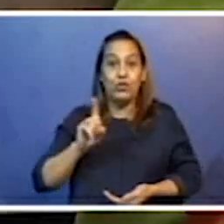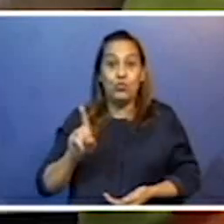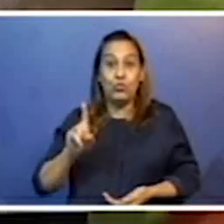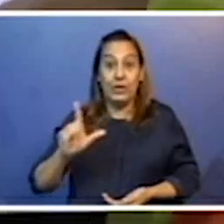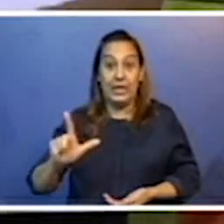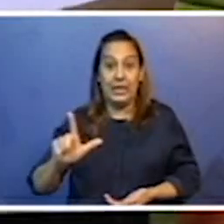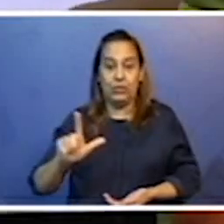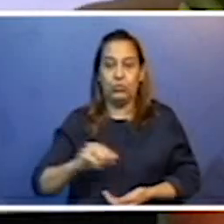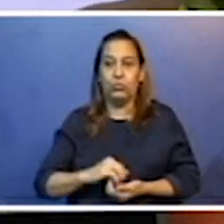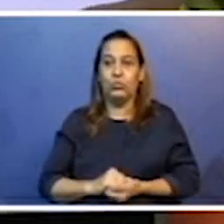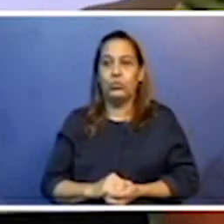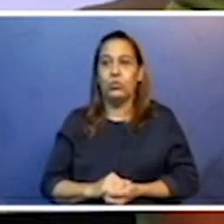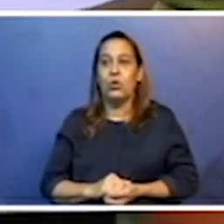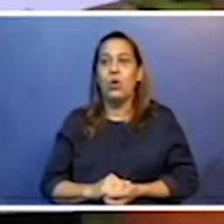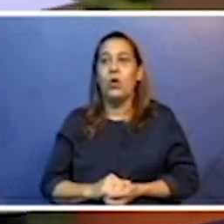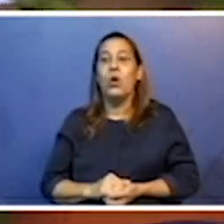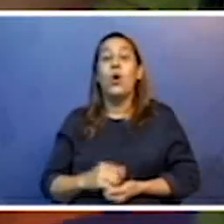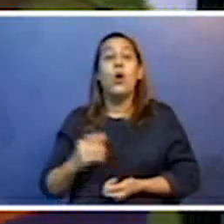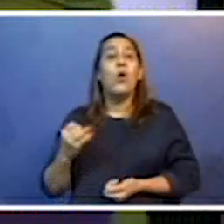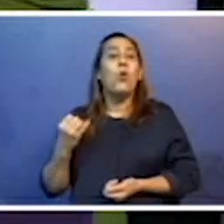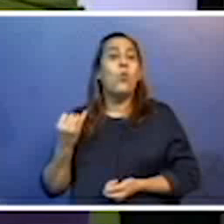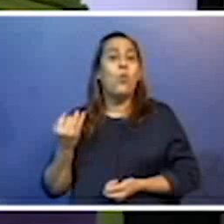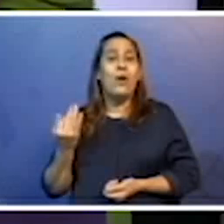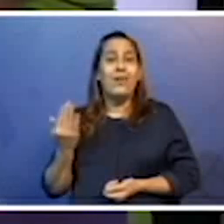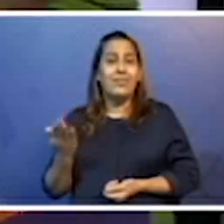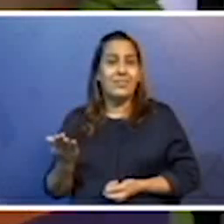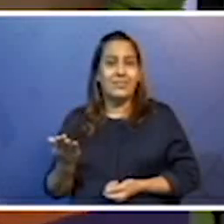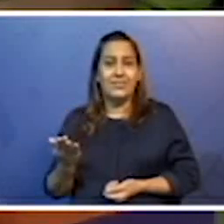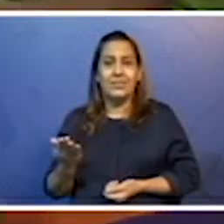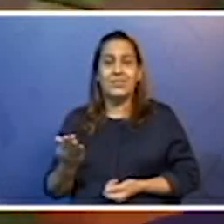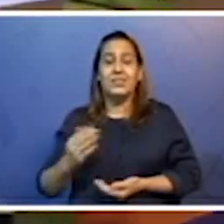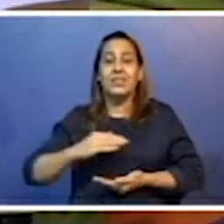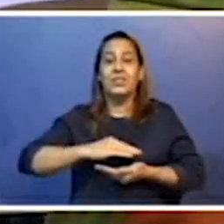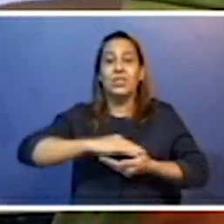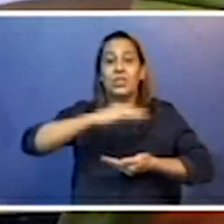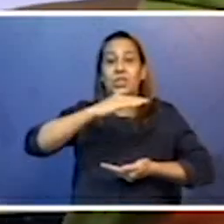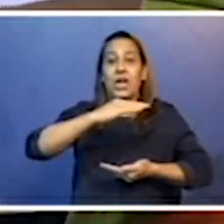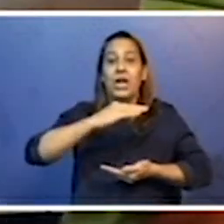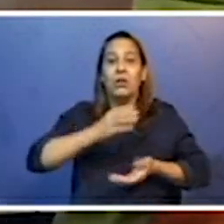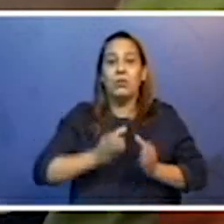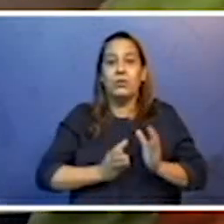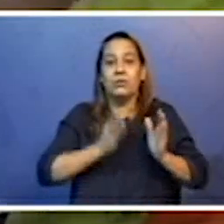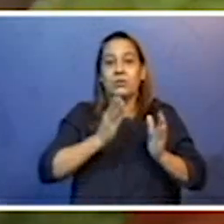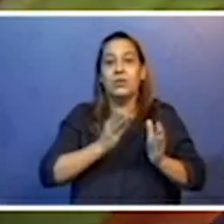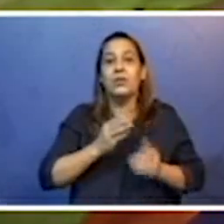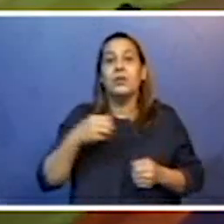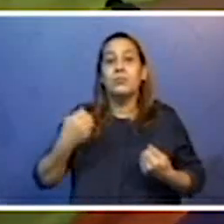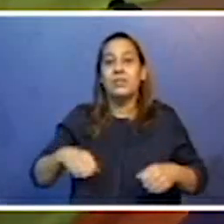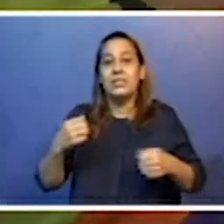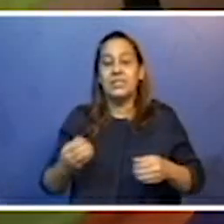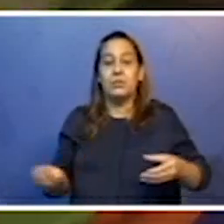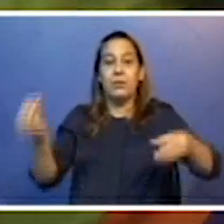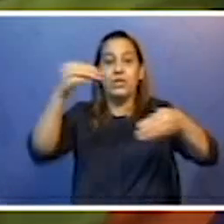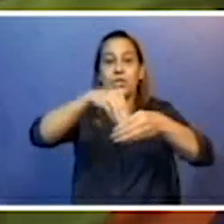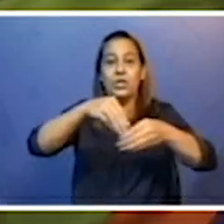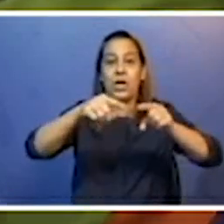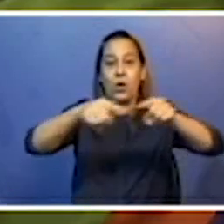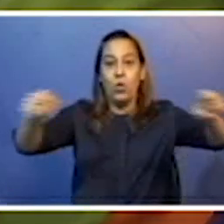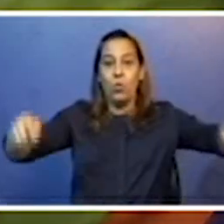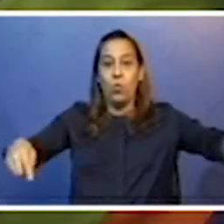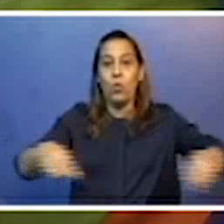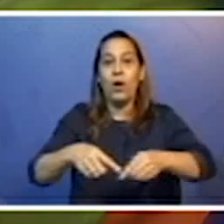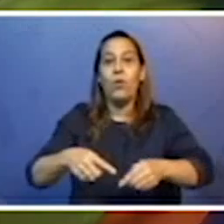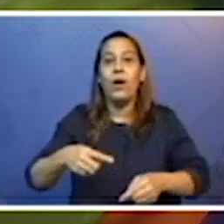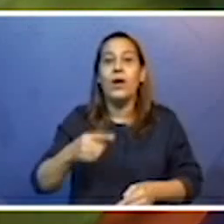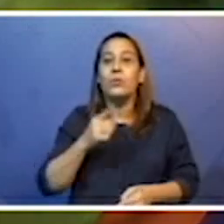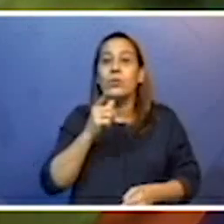usar o de 1 litro. Quantos recipientes de água seria necessário para encher o aquário? Presta atenção.